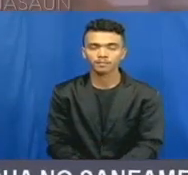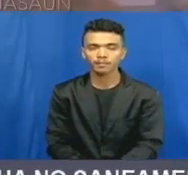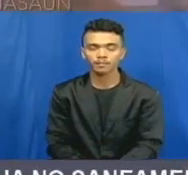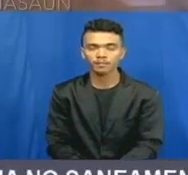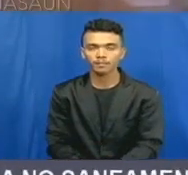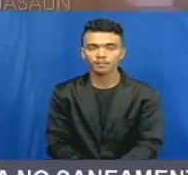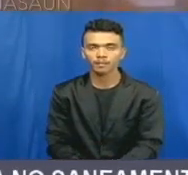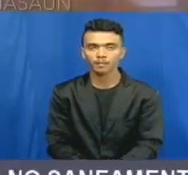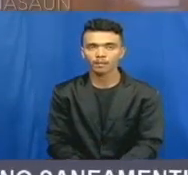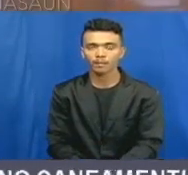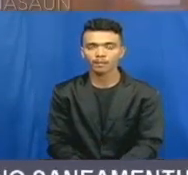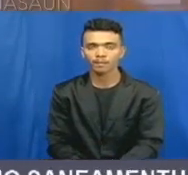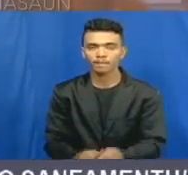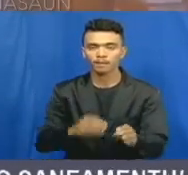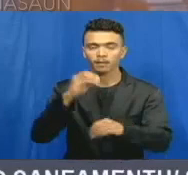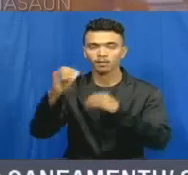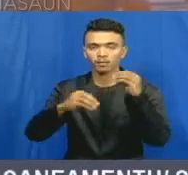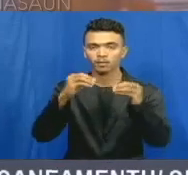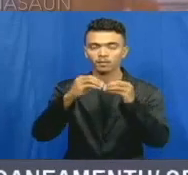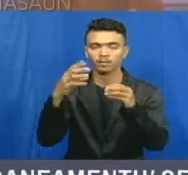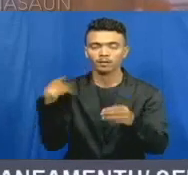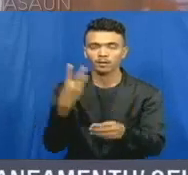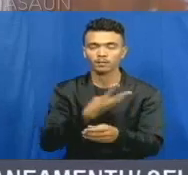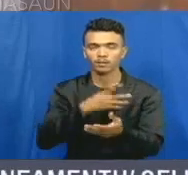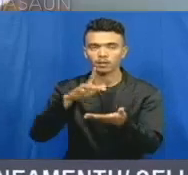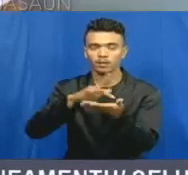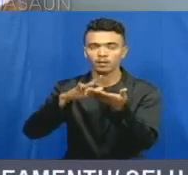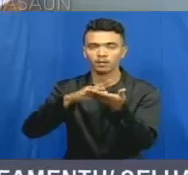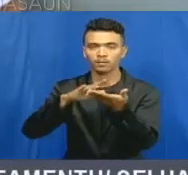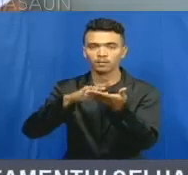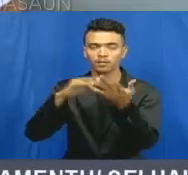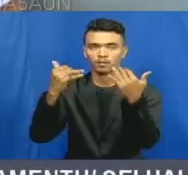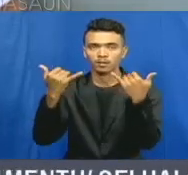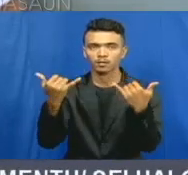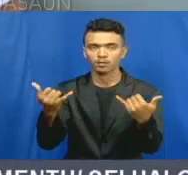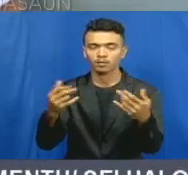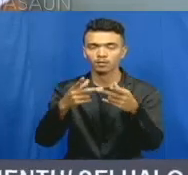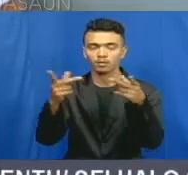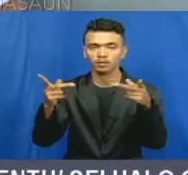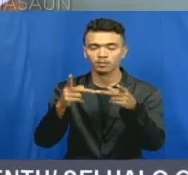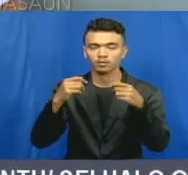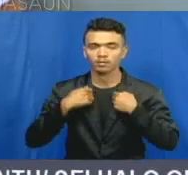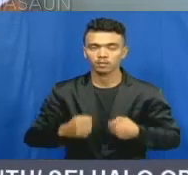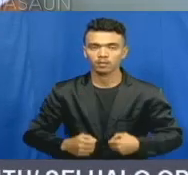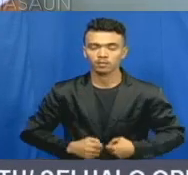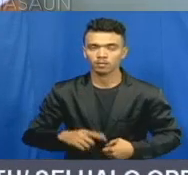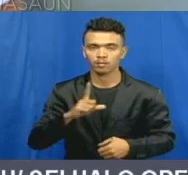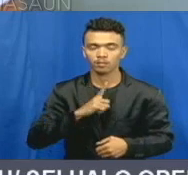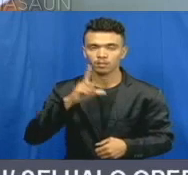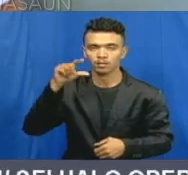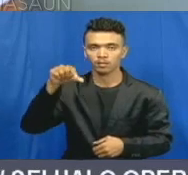Hidrocortison. Icona Ba Aminia. Ai Muruk agora da Dau iha Centro Saúde Liquiça Vila ne